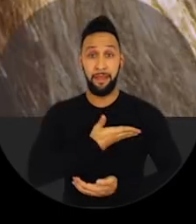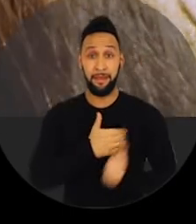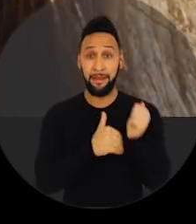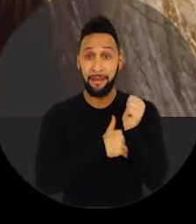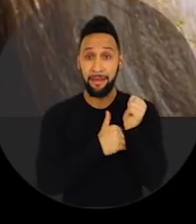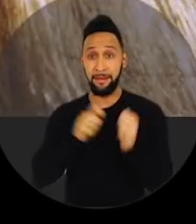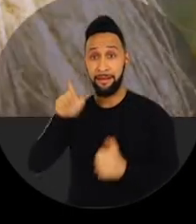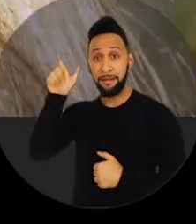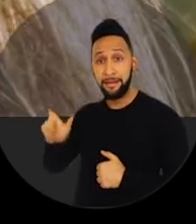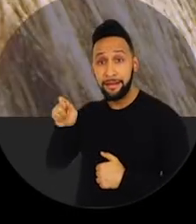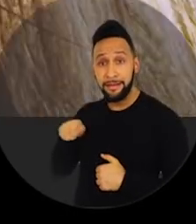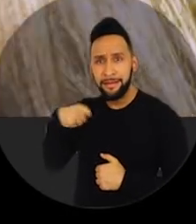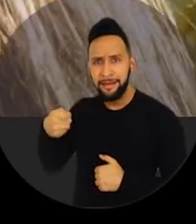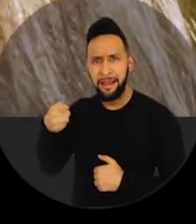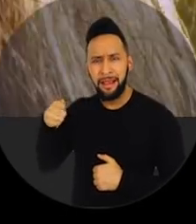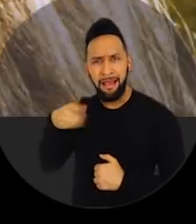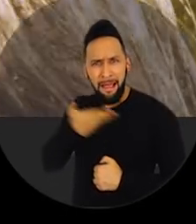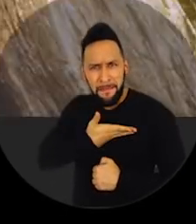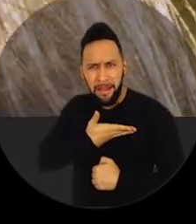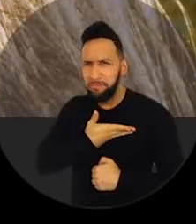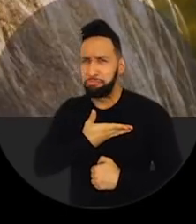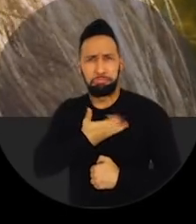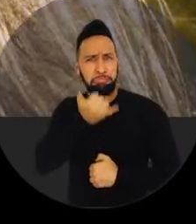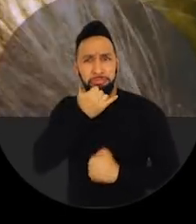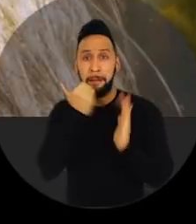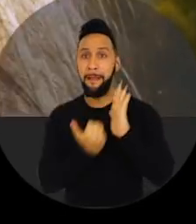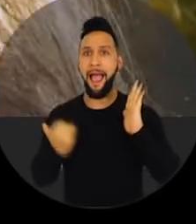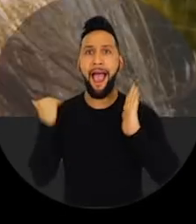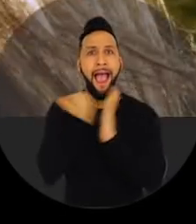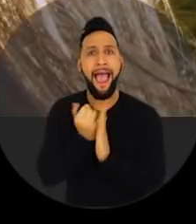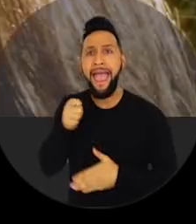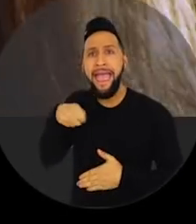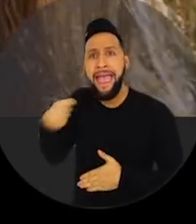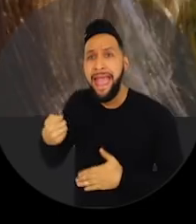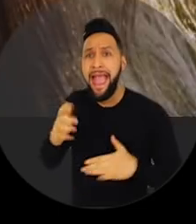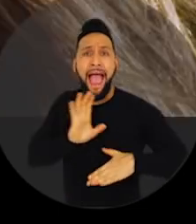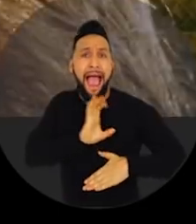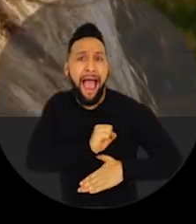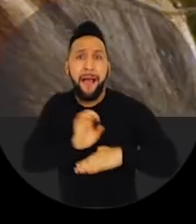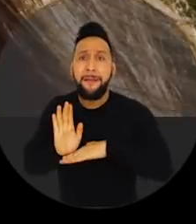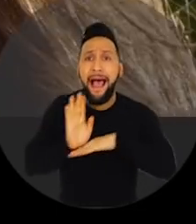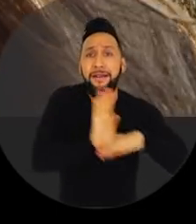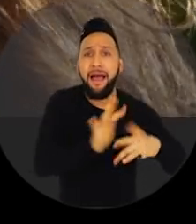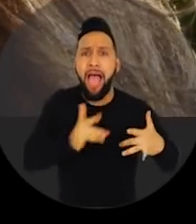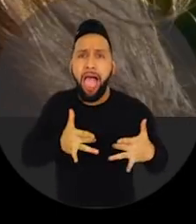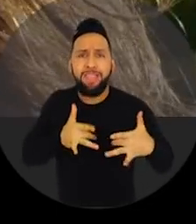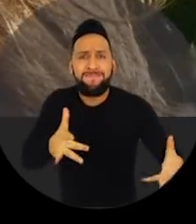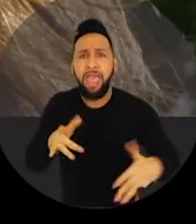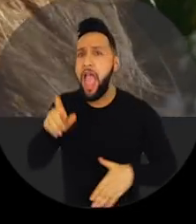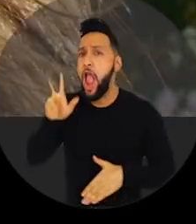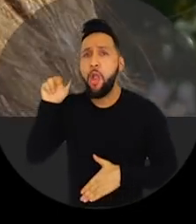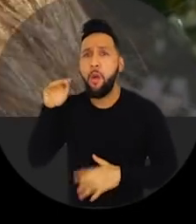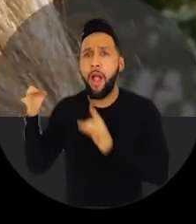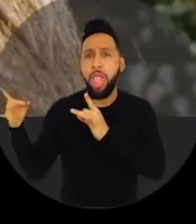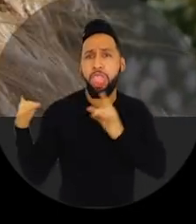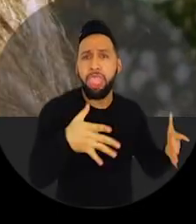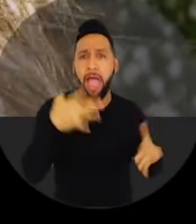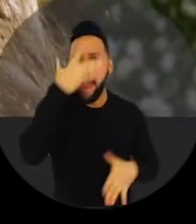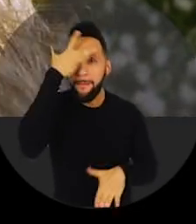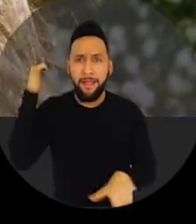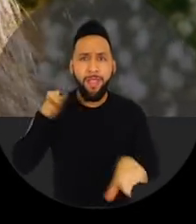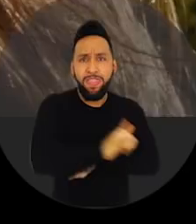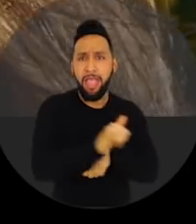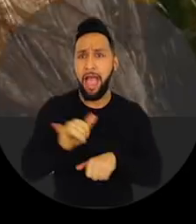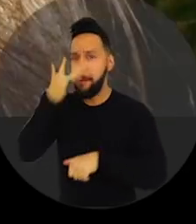O meu amigo secreto é mais que um amigo. Eu nunca conheci um coração tão generoso, incapaz de deixar alguém na